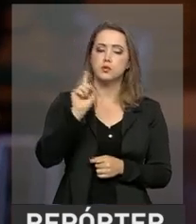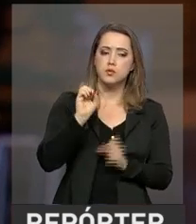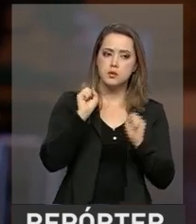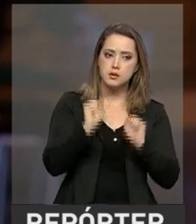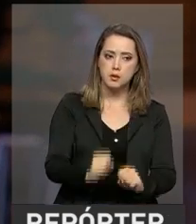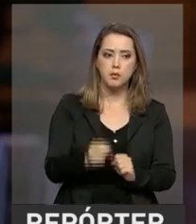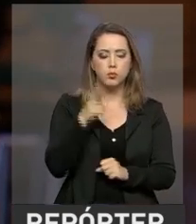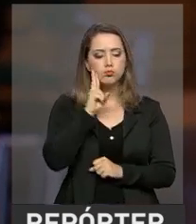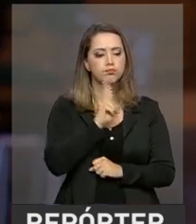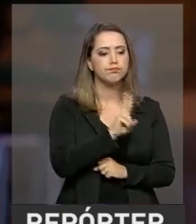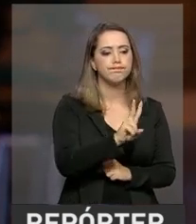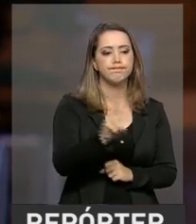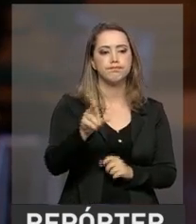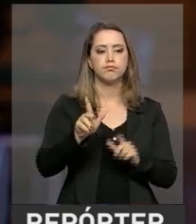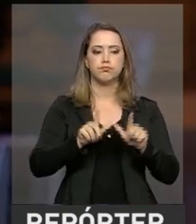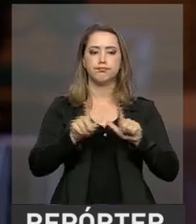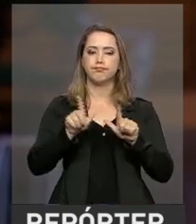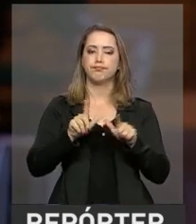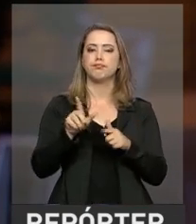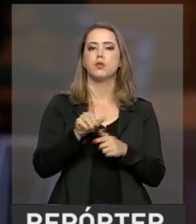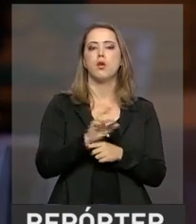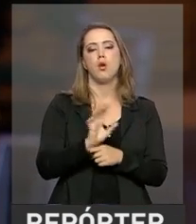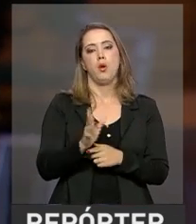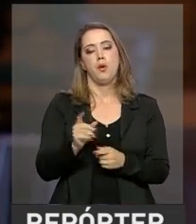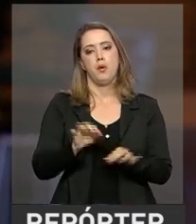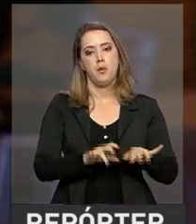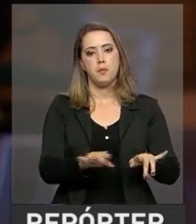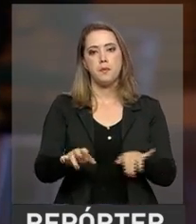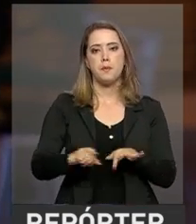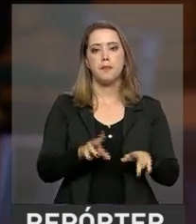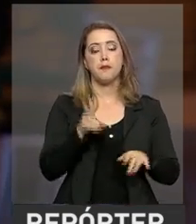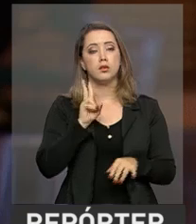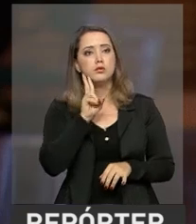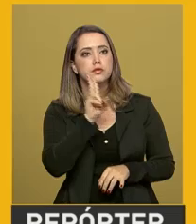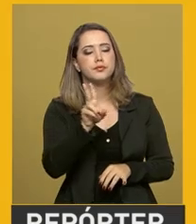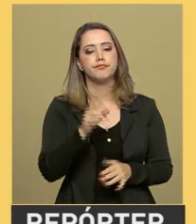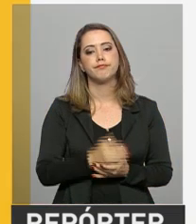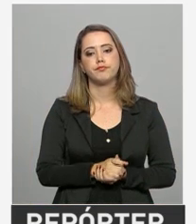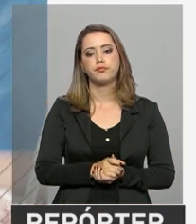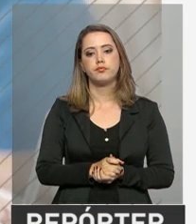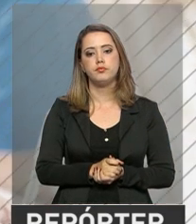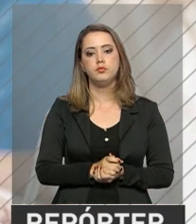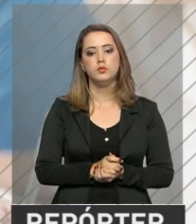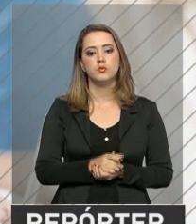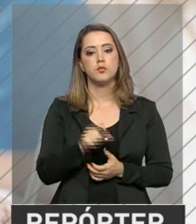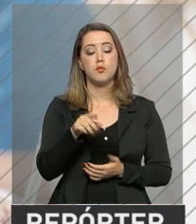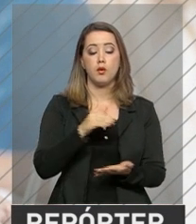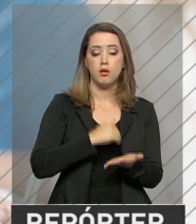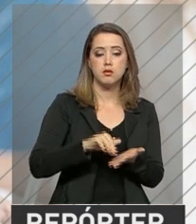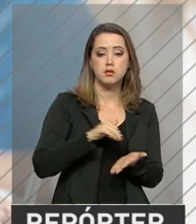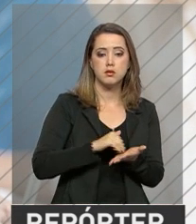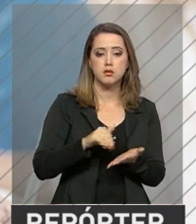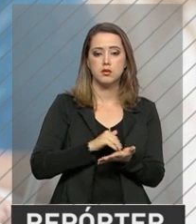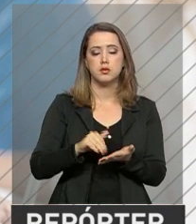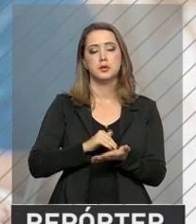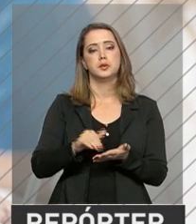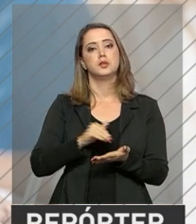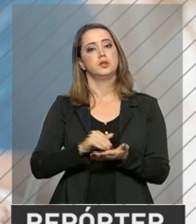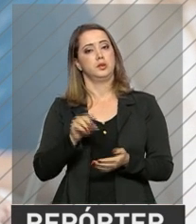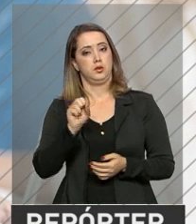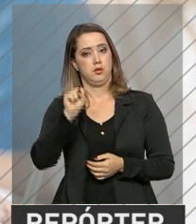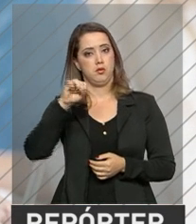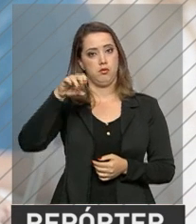você pode entrar no computador e passar num lugar que às vezes vai te surpreender. As inscrições para a segunda edição do Sistema de